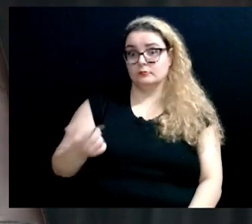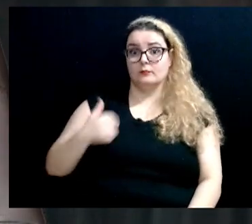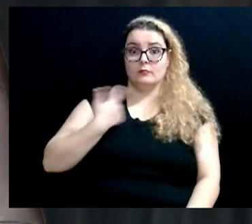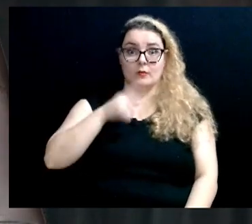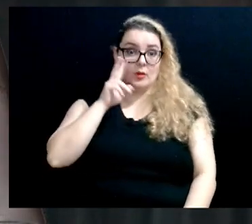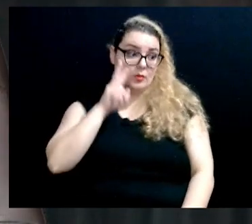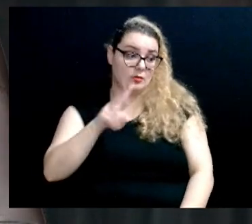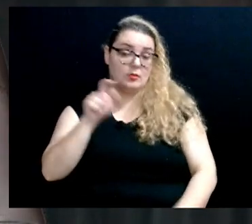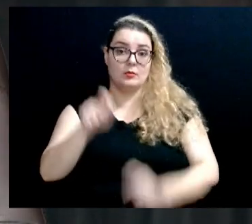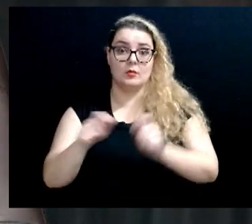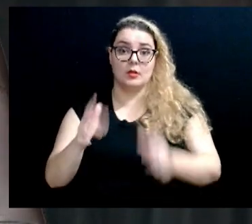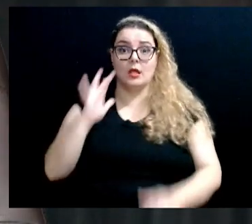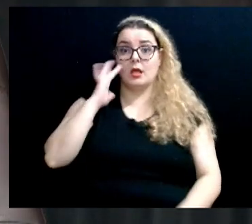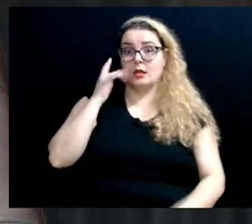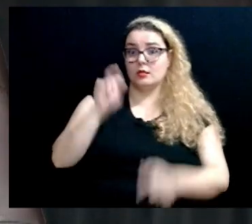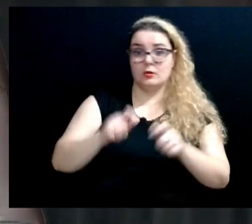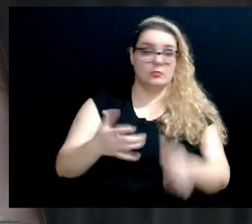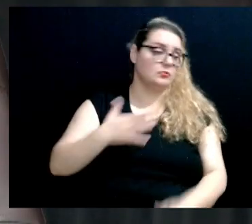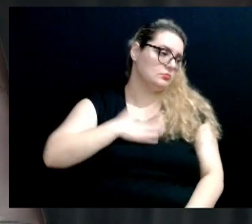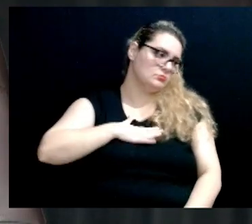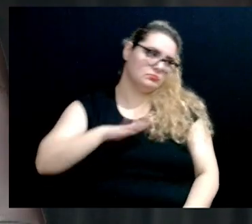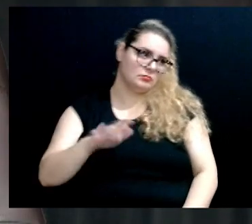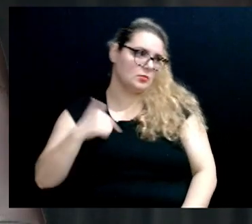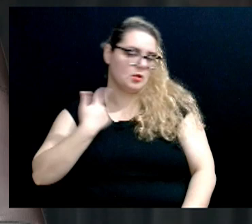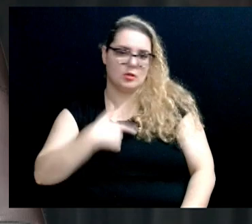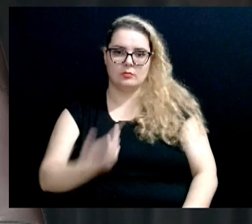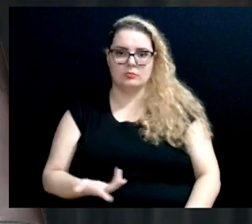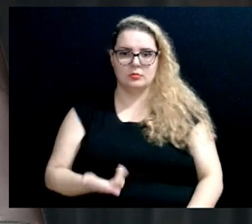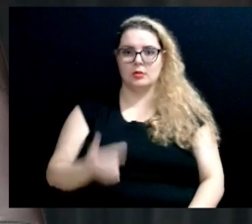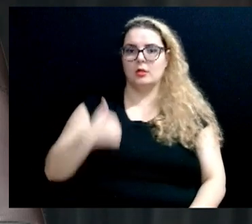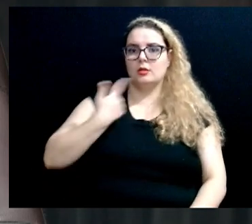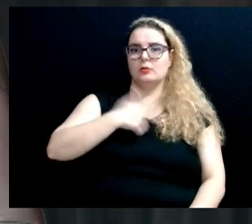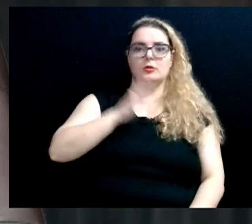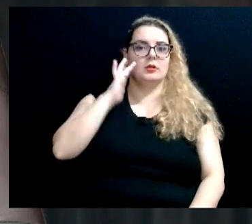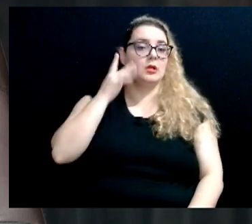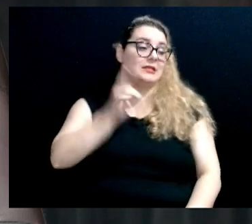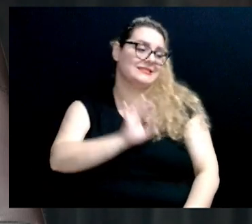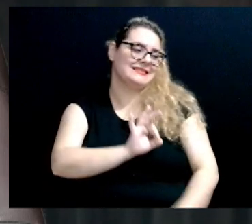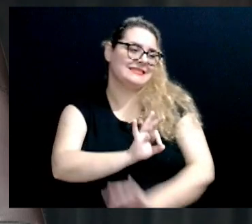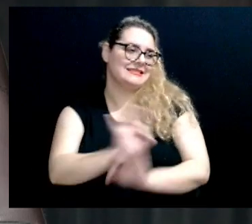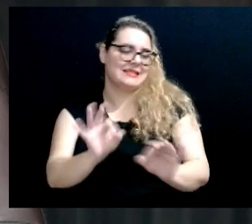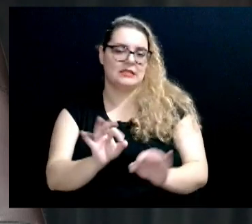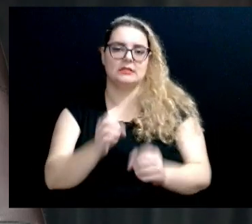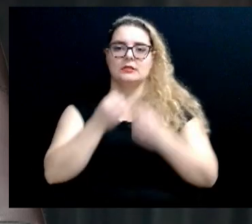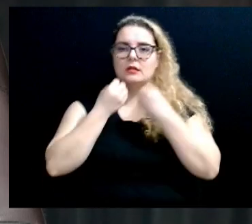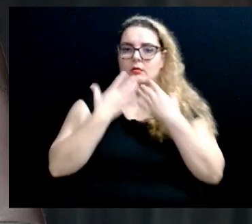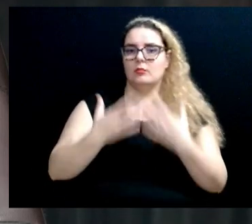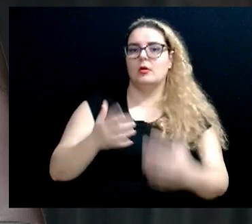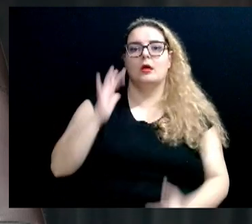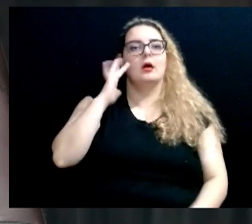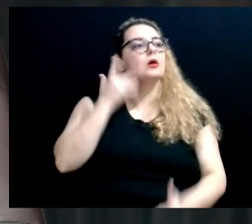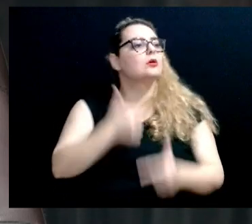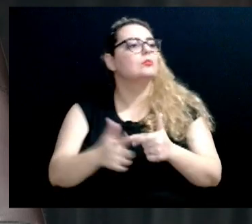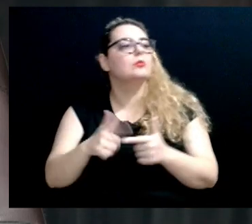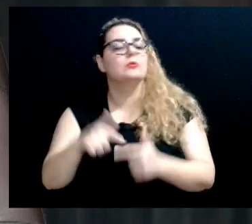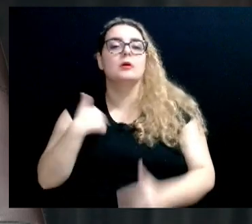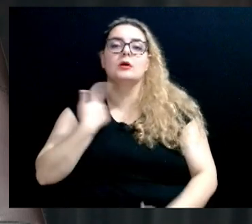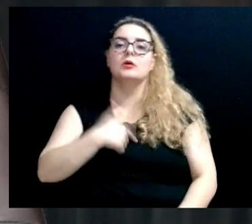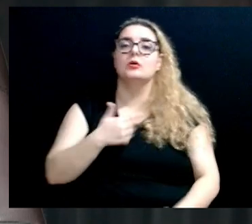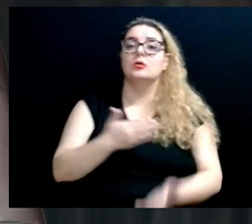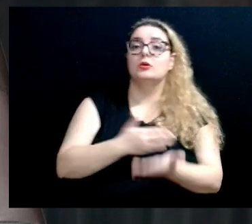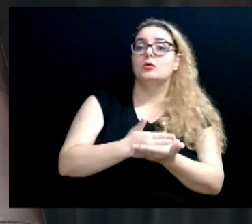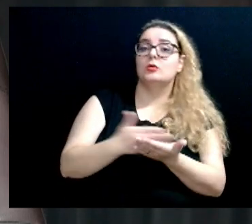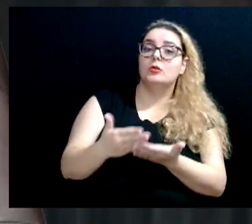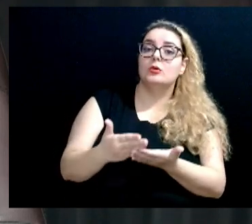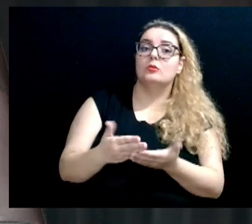que as pessoas não gostam da gente, a gente acha que nada tá bom, a gente acha que o problema é a gente começa a ver